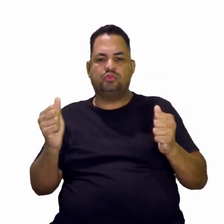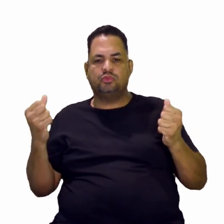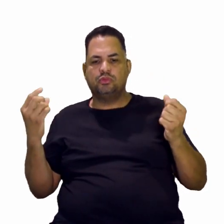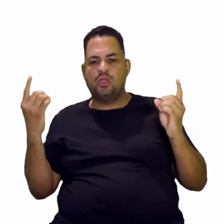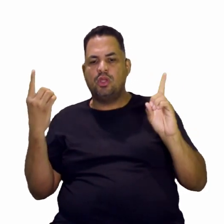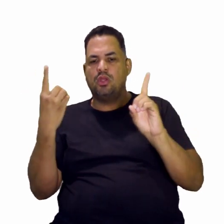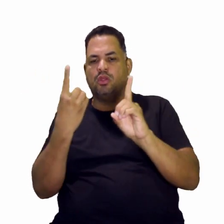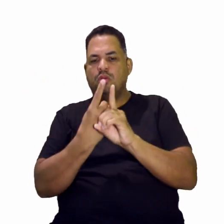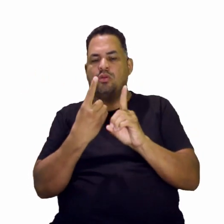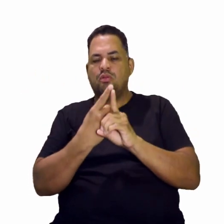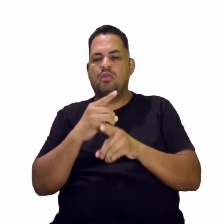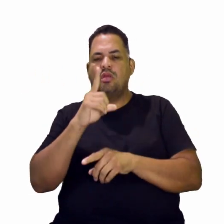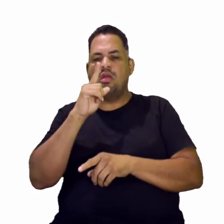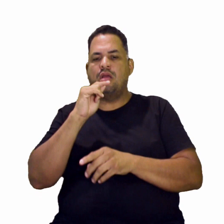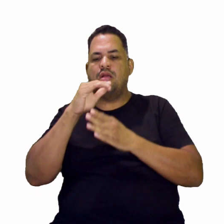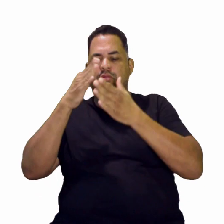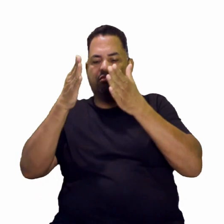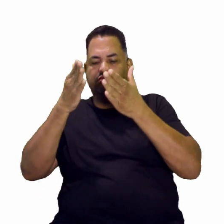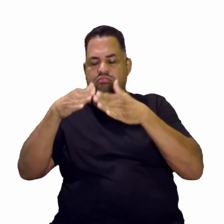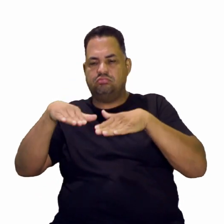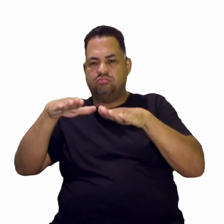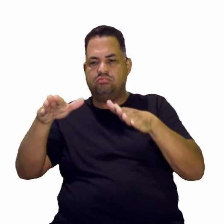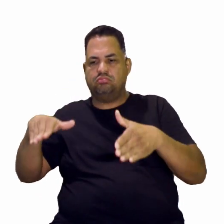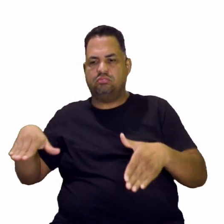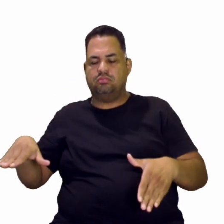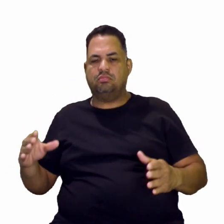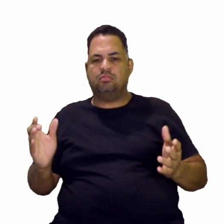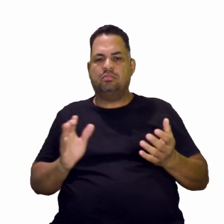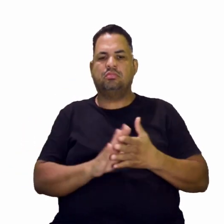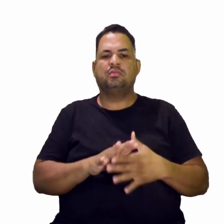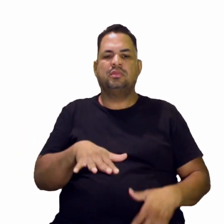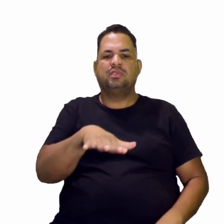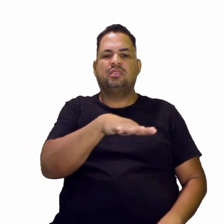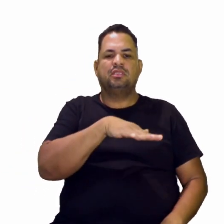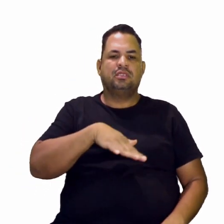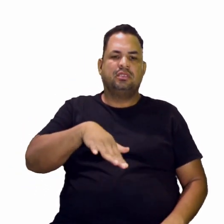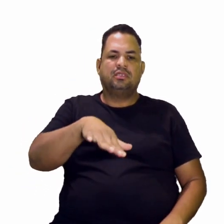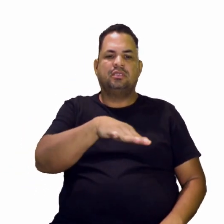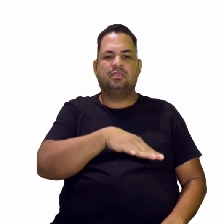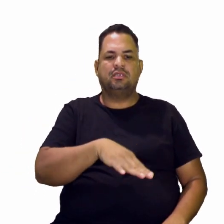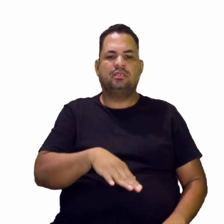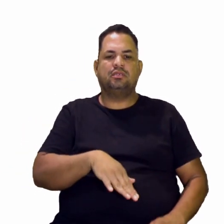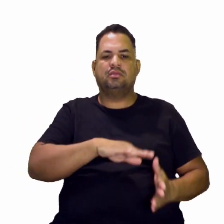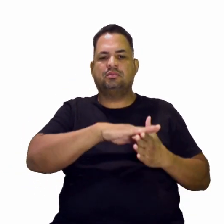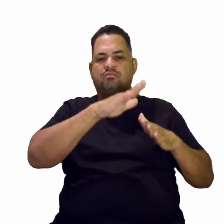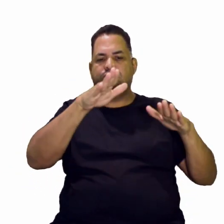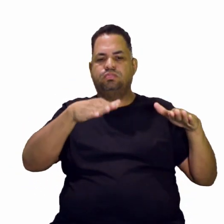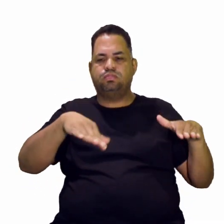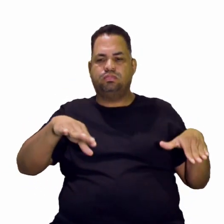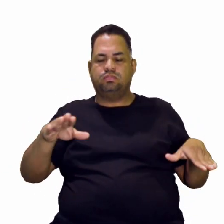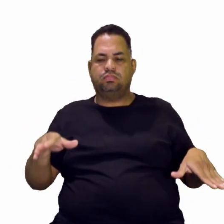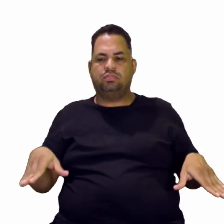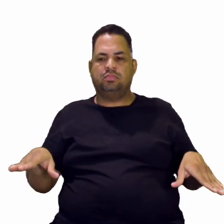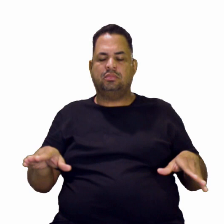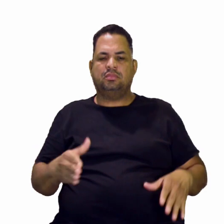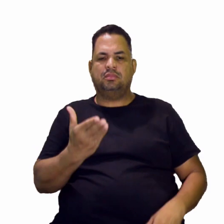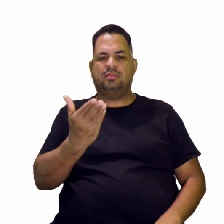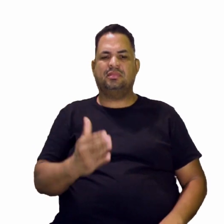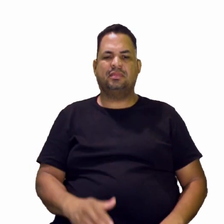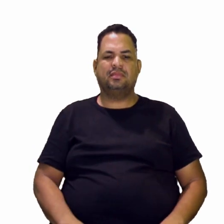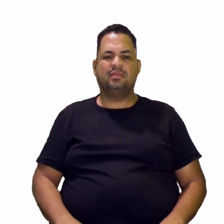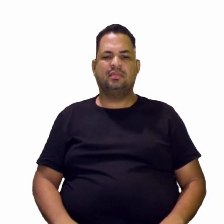Geralmente esses encontros têm ali pelos litorais, né, do continente, onde o oceano se encontra com